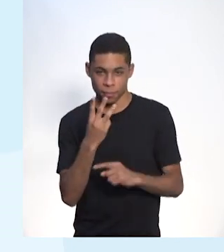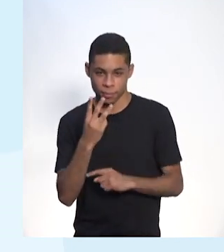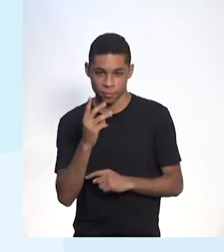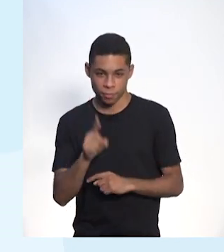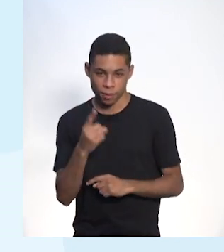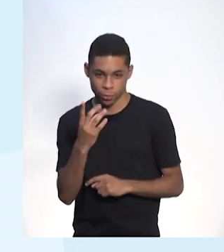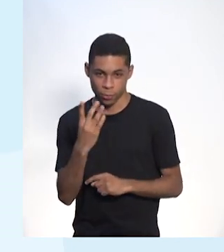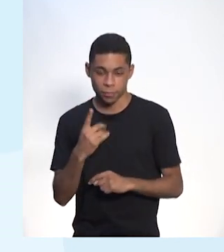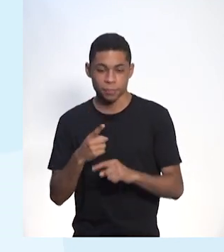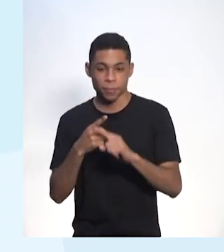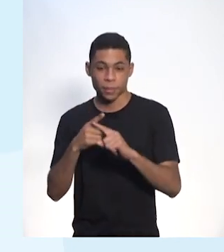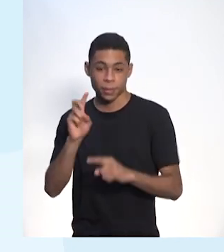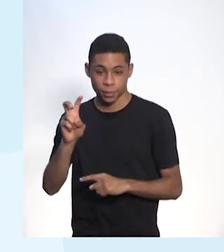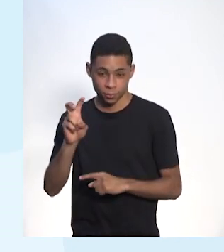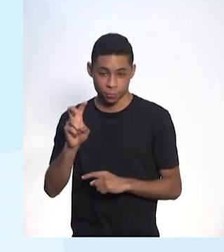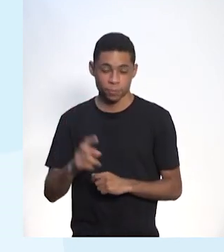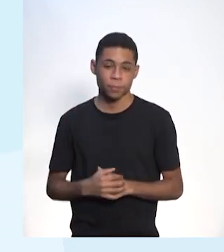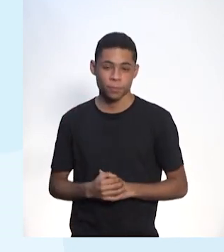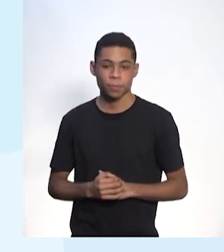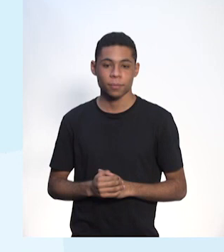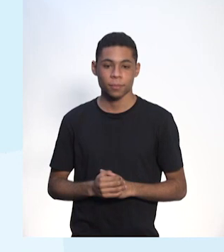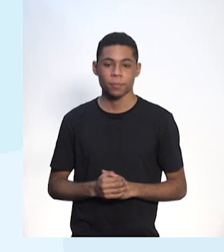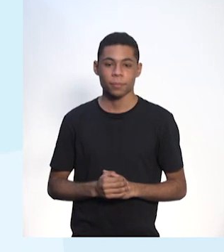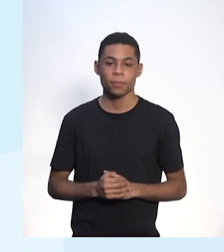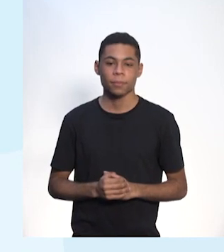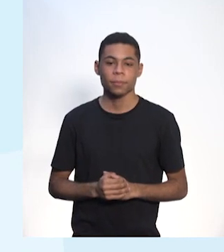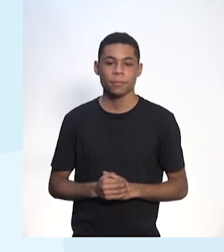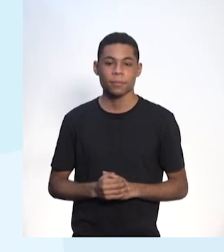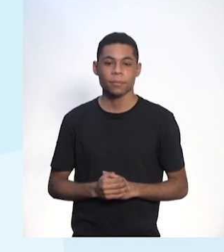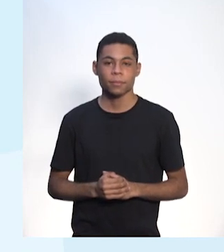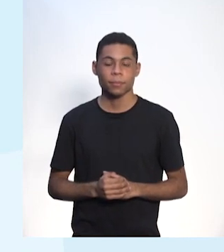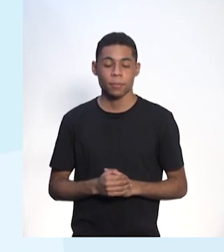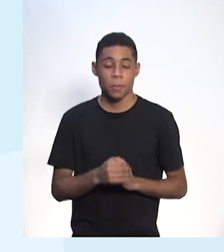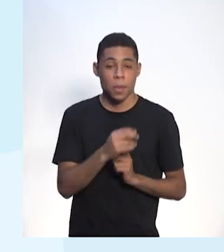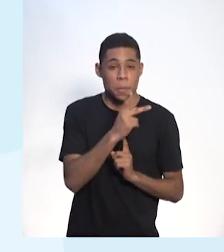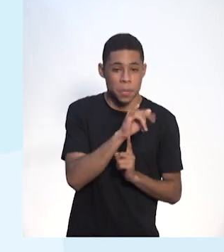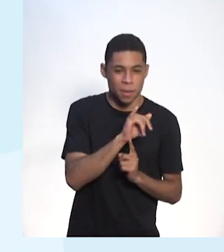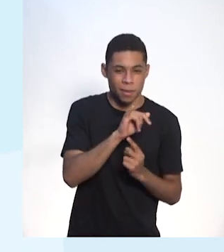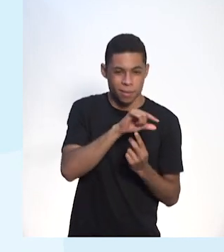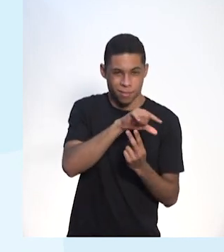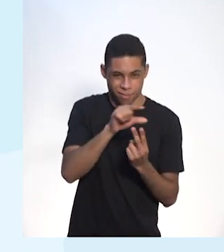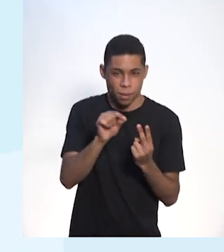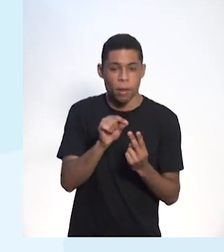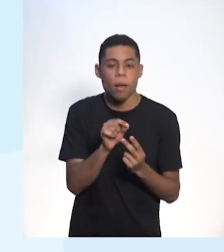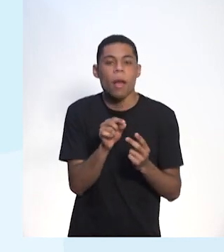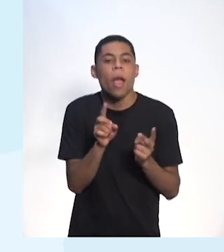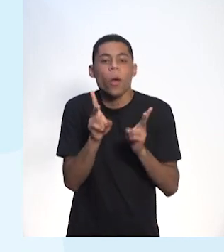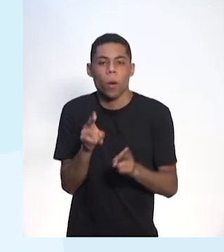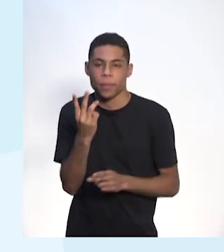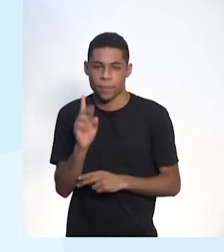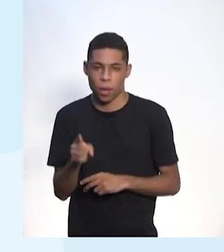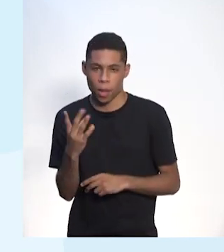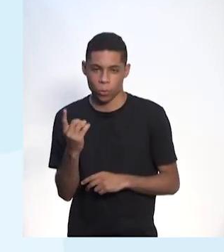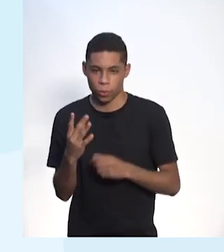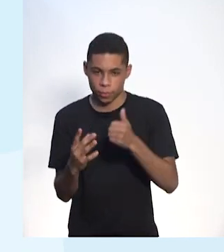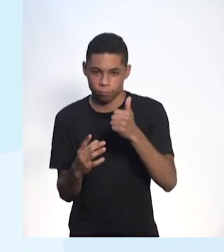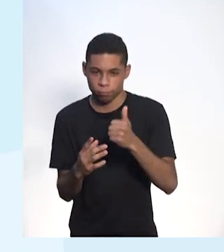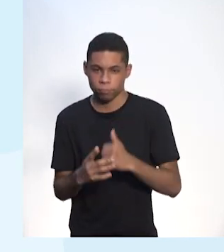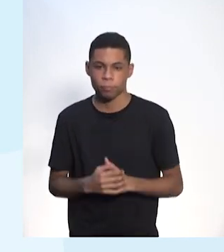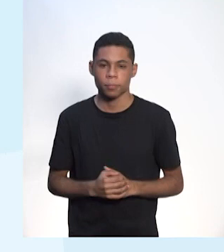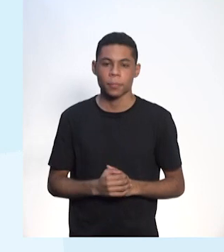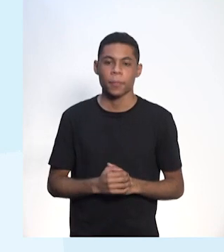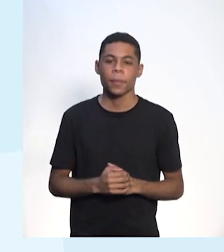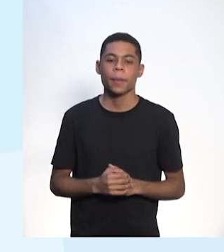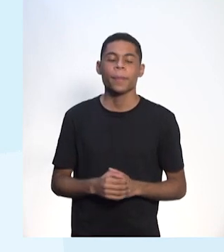está aqui, ó, pelo valor 3,14. O R, que está em preto, eu substituí pelo 5. E aí eu